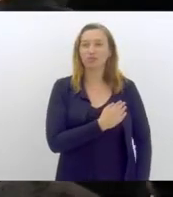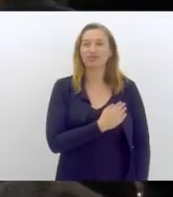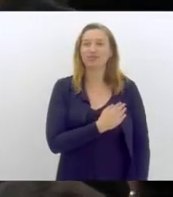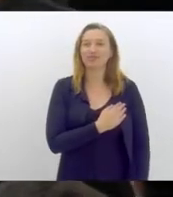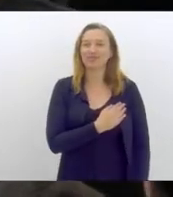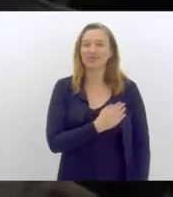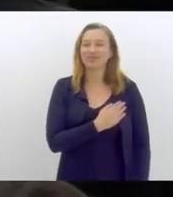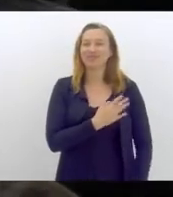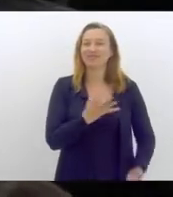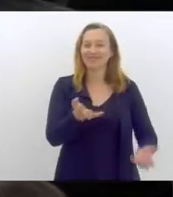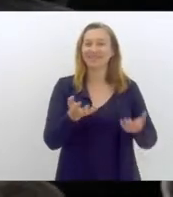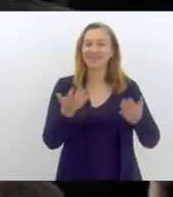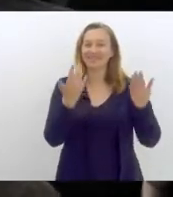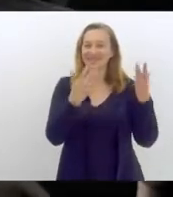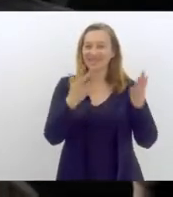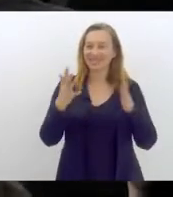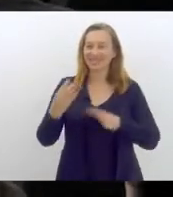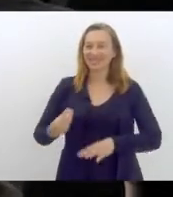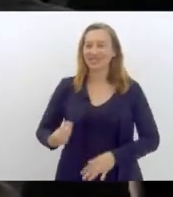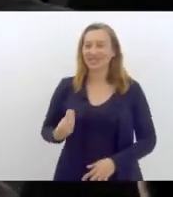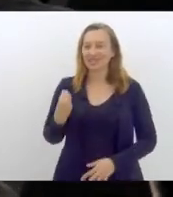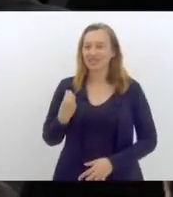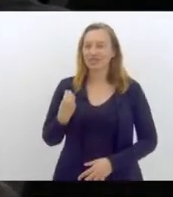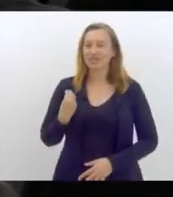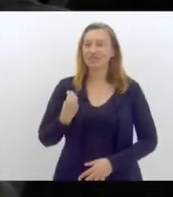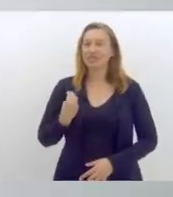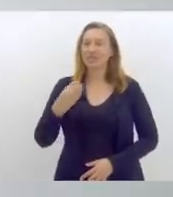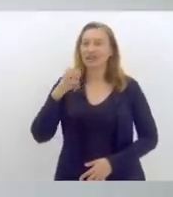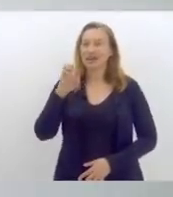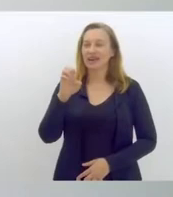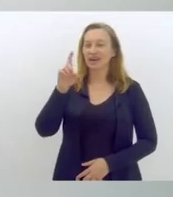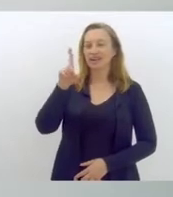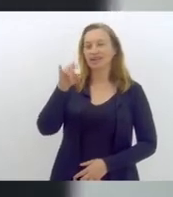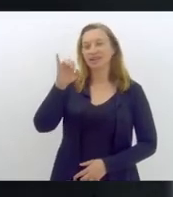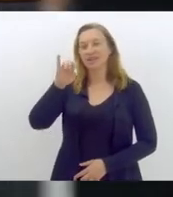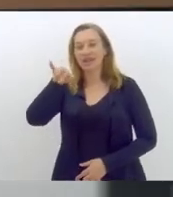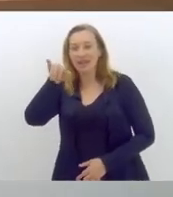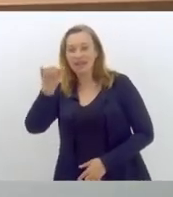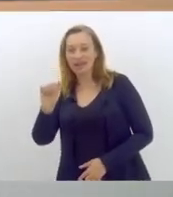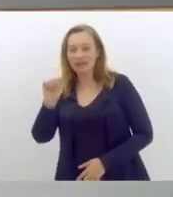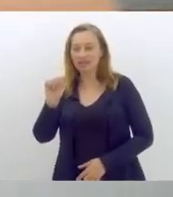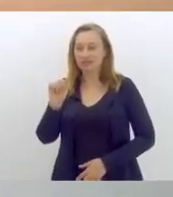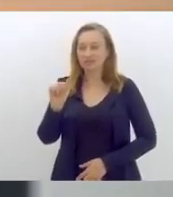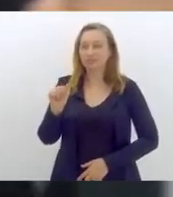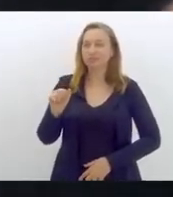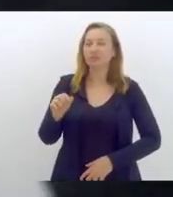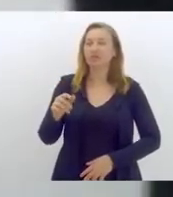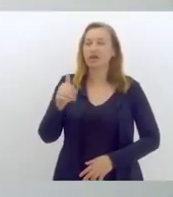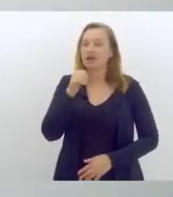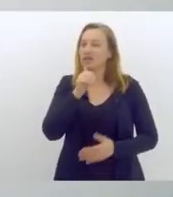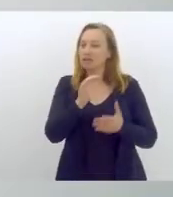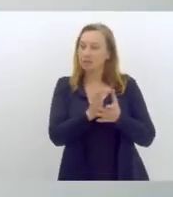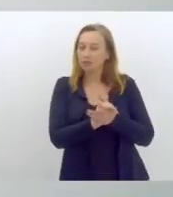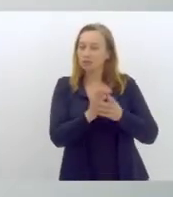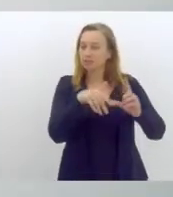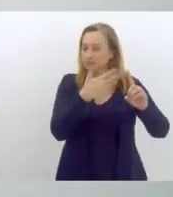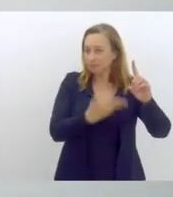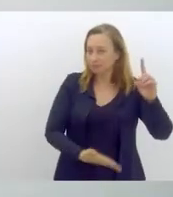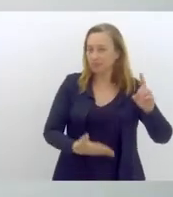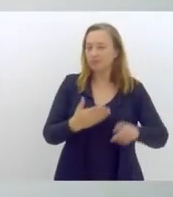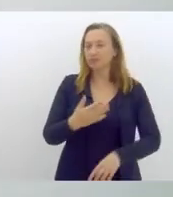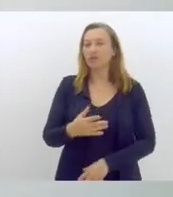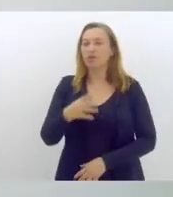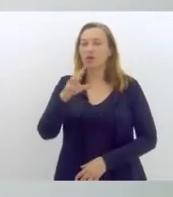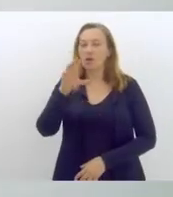que água saudar a presença da senhora Edinéia de Jesus Pires esposa do homenageado senhor